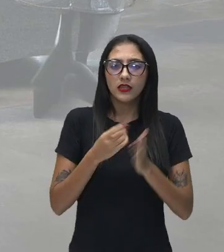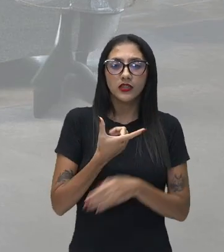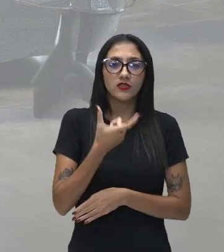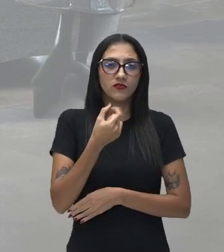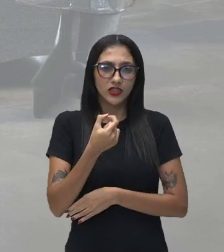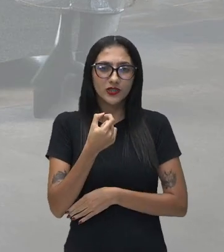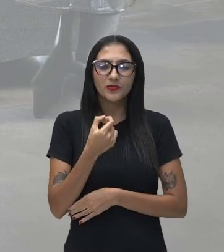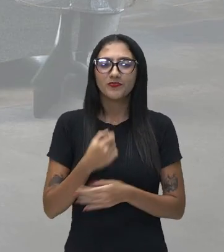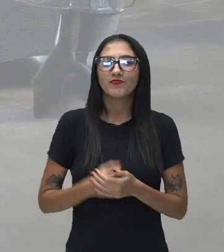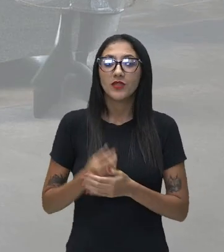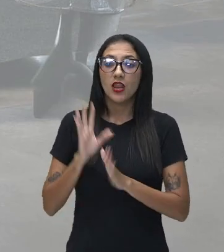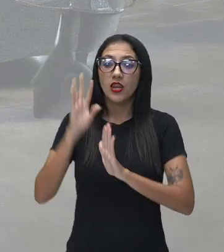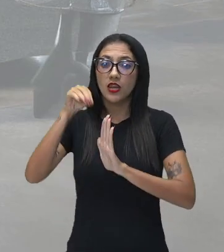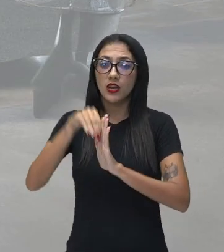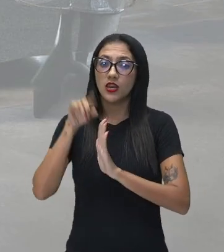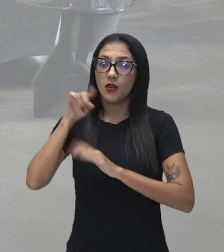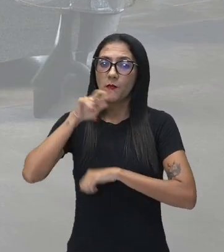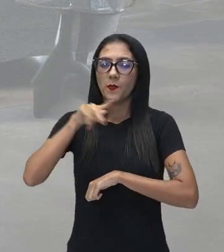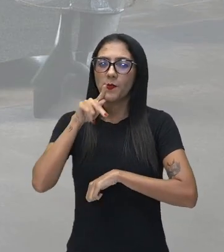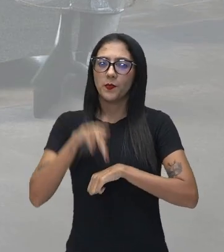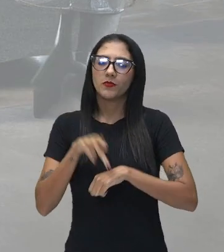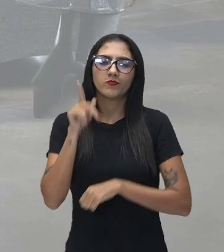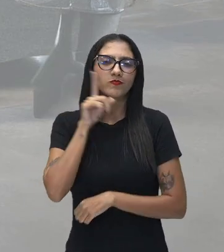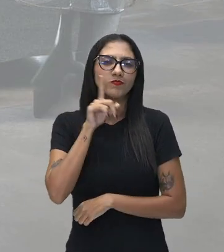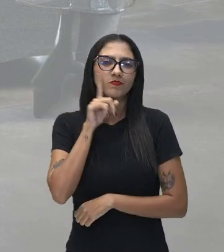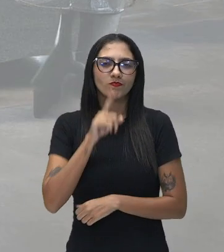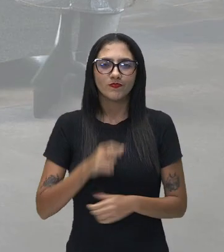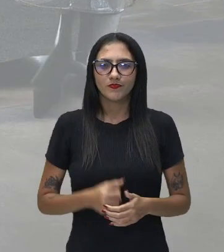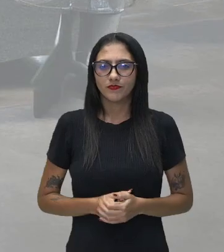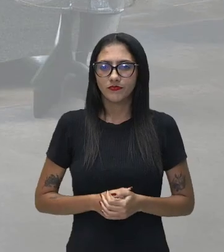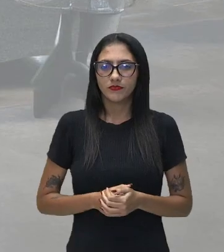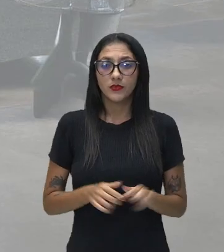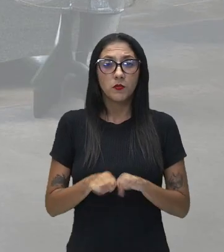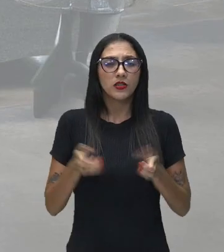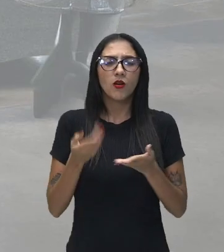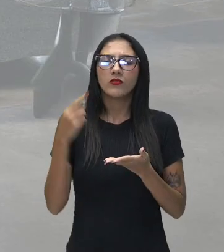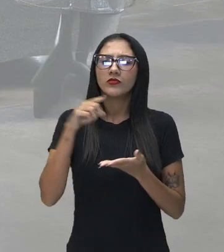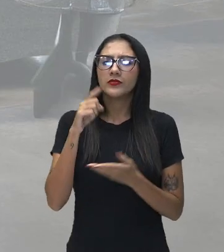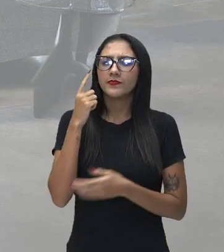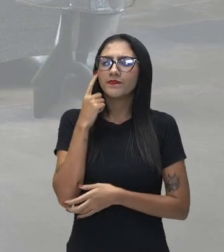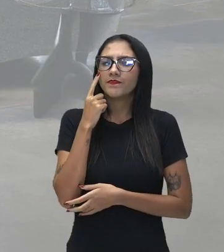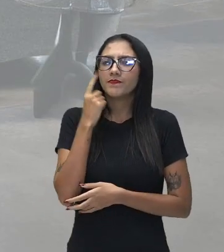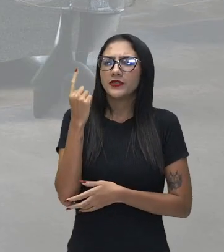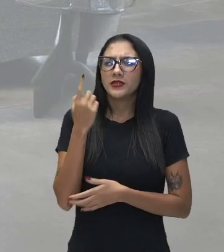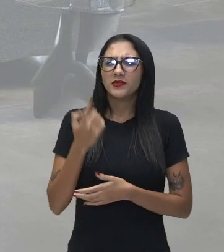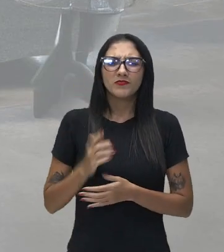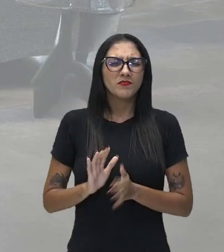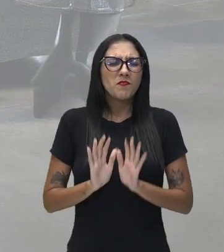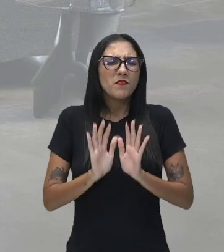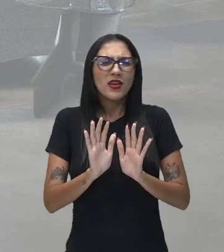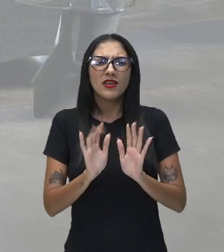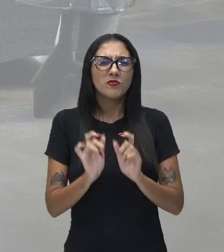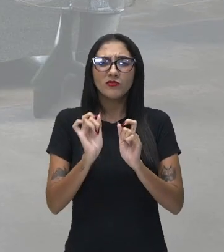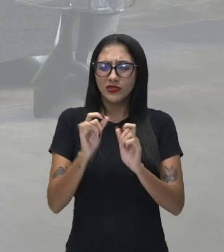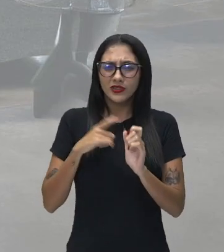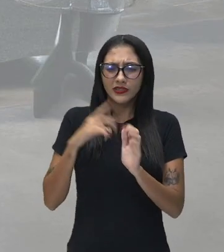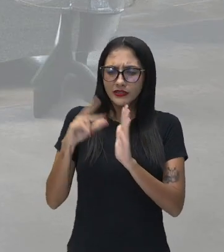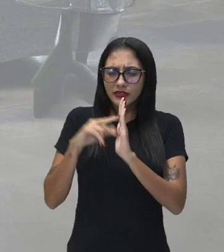1920 dentro dos Estados Unidos. E você pode me perguntar, professor do céu, o que tem a ver a década